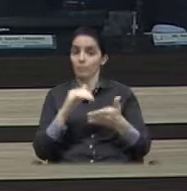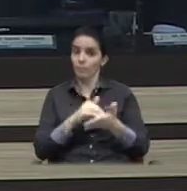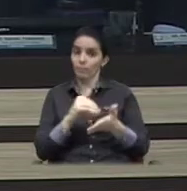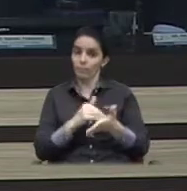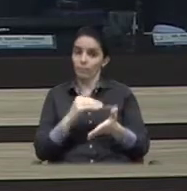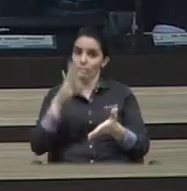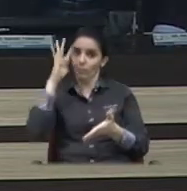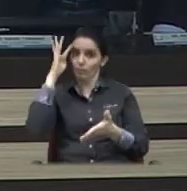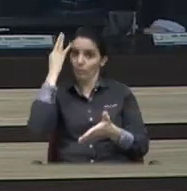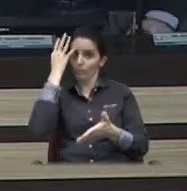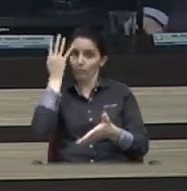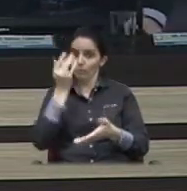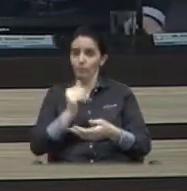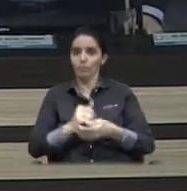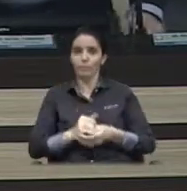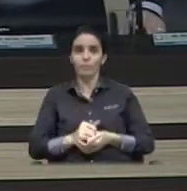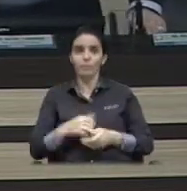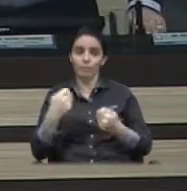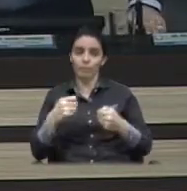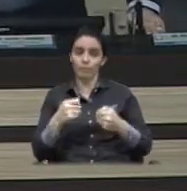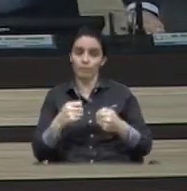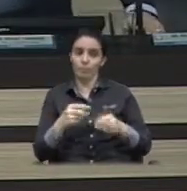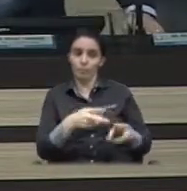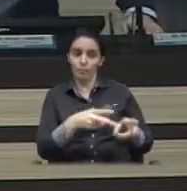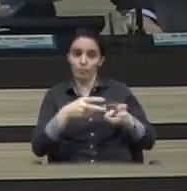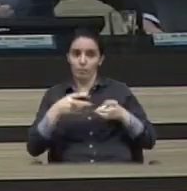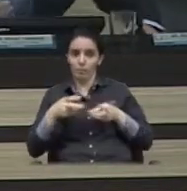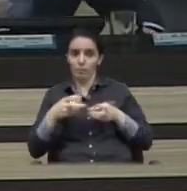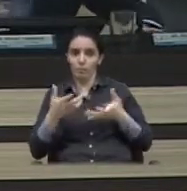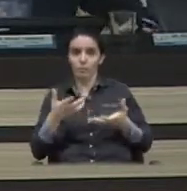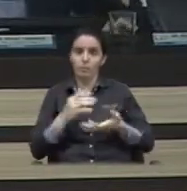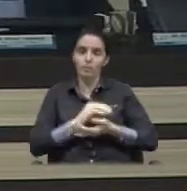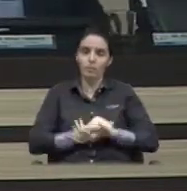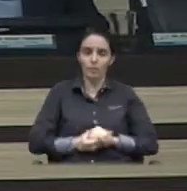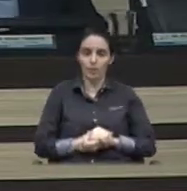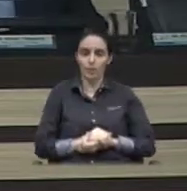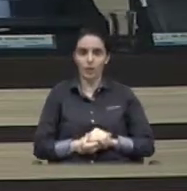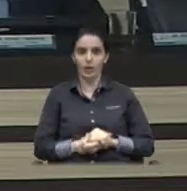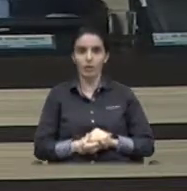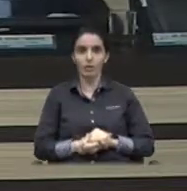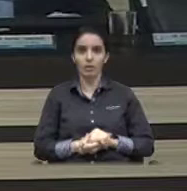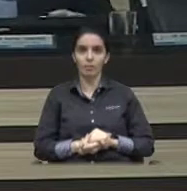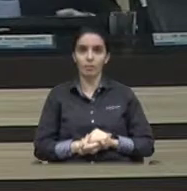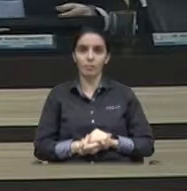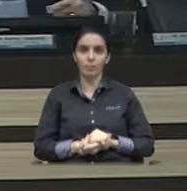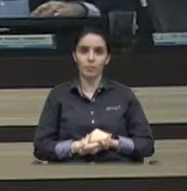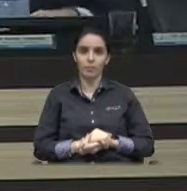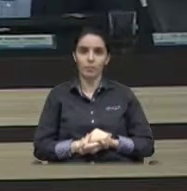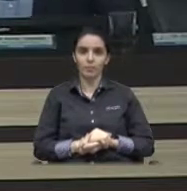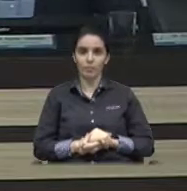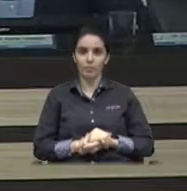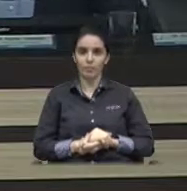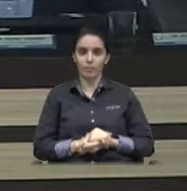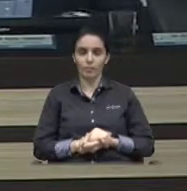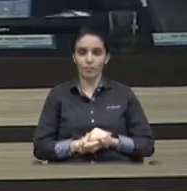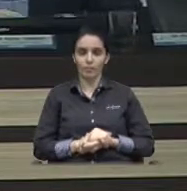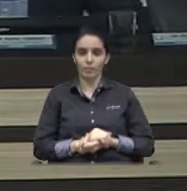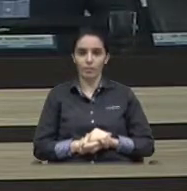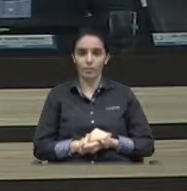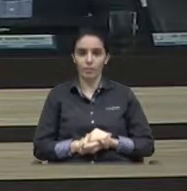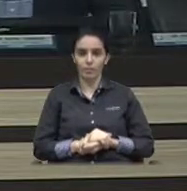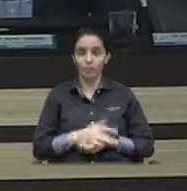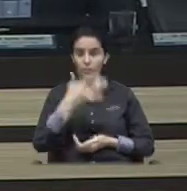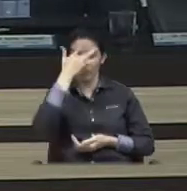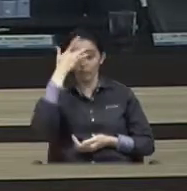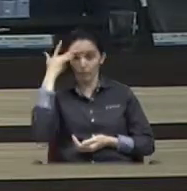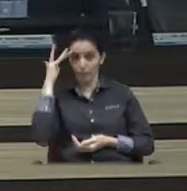uma providência e resolva o problema em questão. Obrigado. E assim, mesmo que uma grande parte desses pacientes realmente